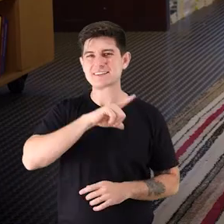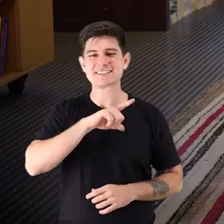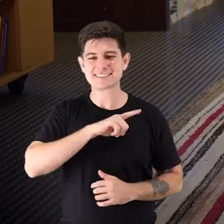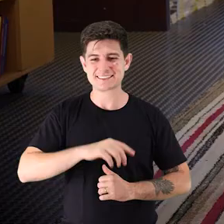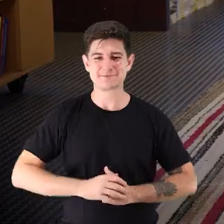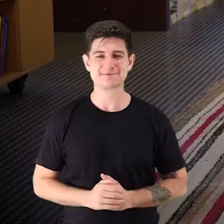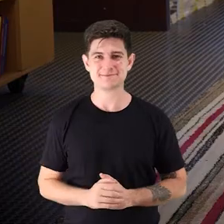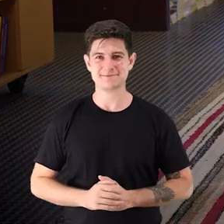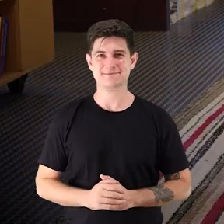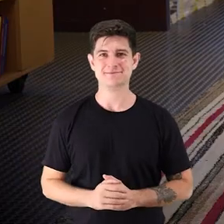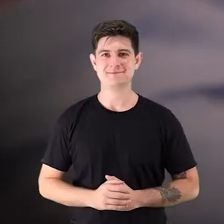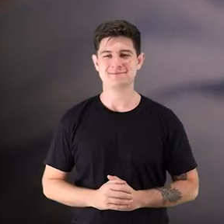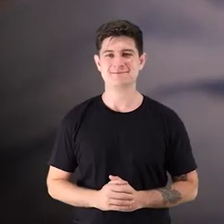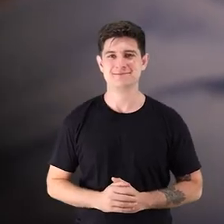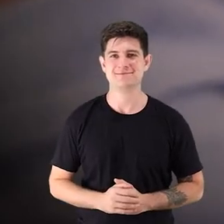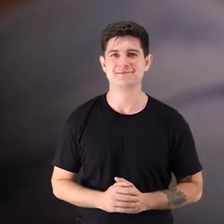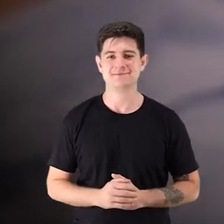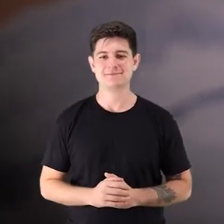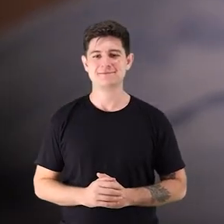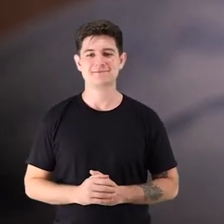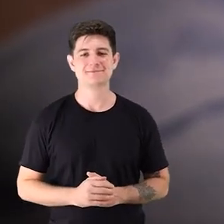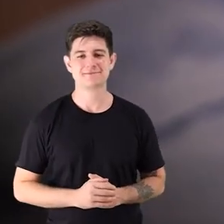la misma intensidad.